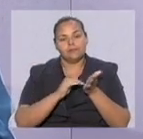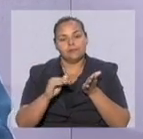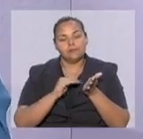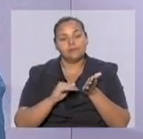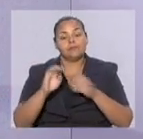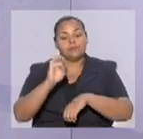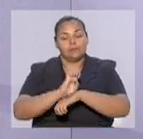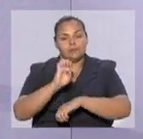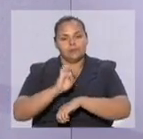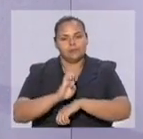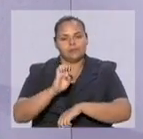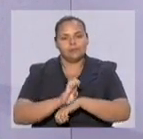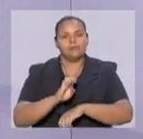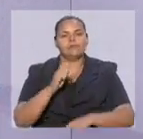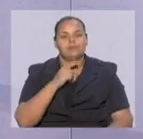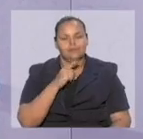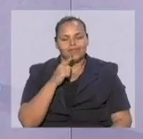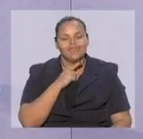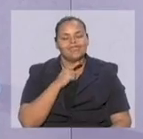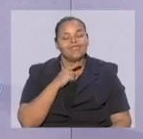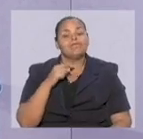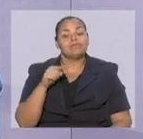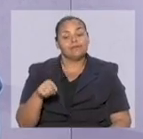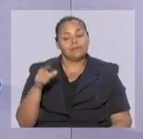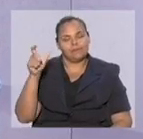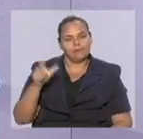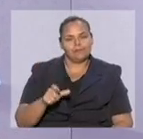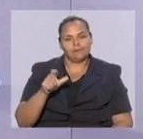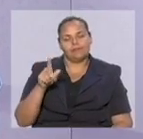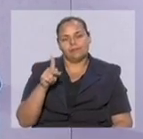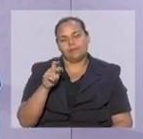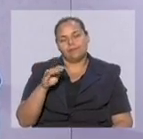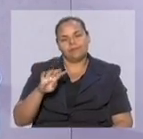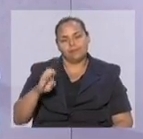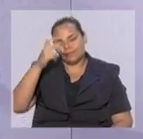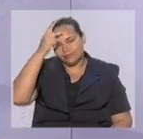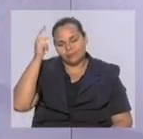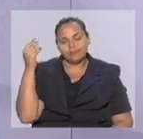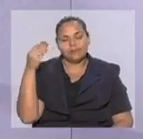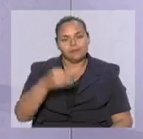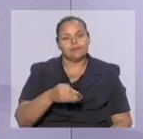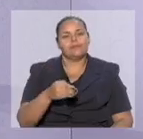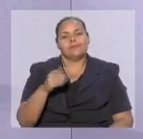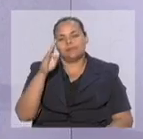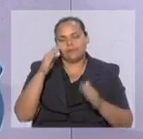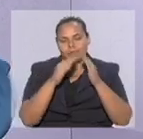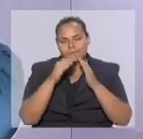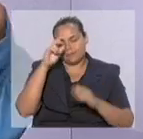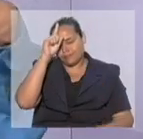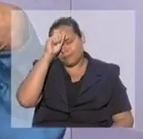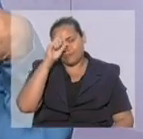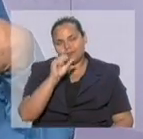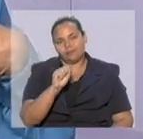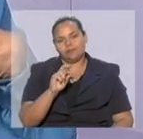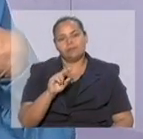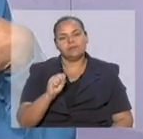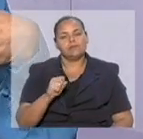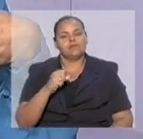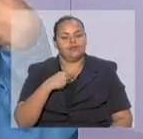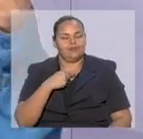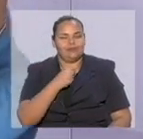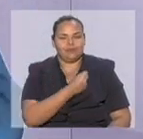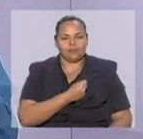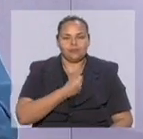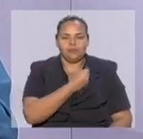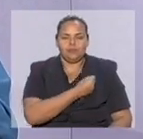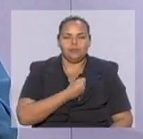de Estado, que existe um grande gargalo aí. O paciente vai numa unidade de saúde básica, faz uma ultrassom